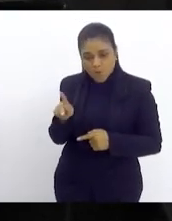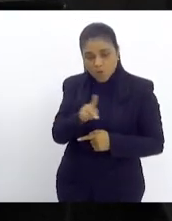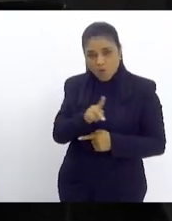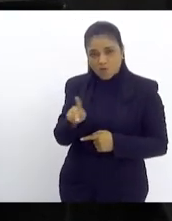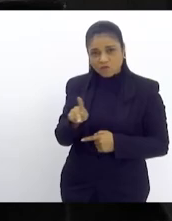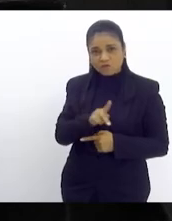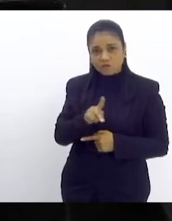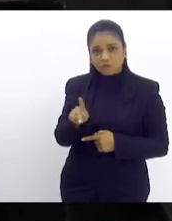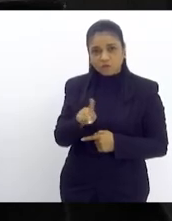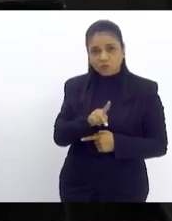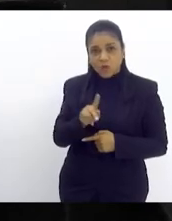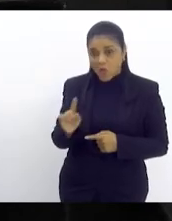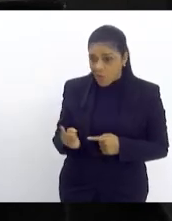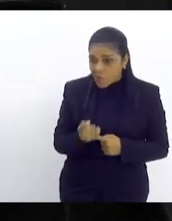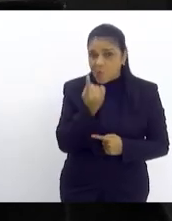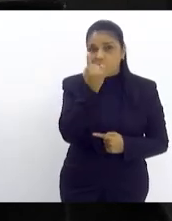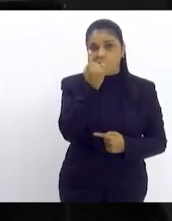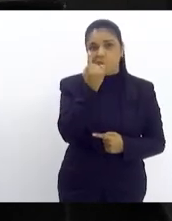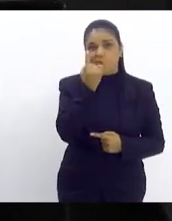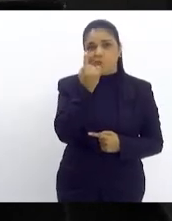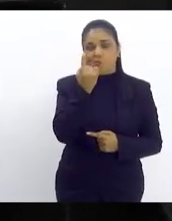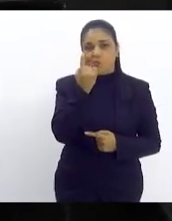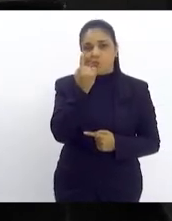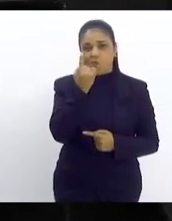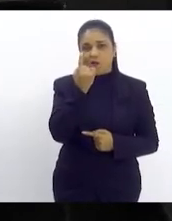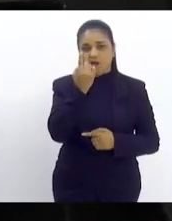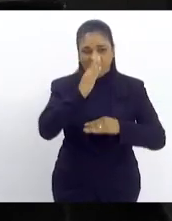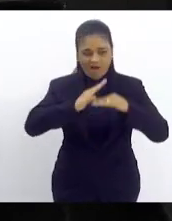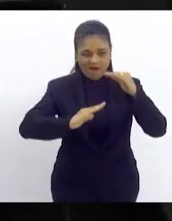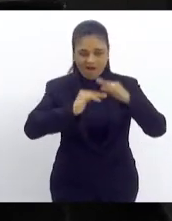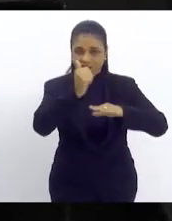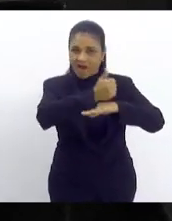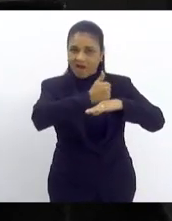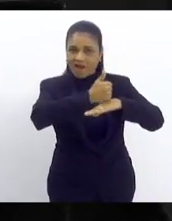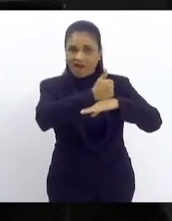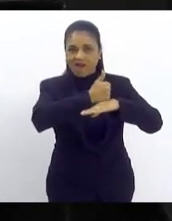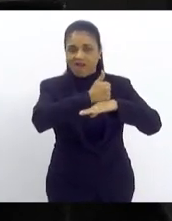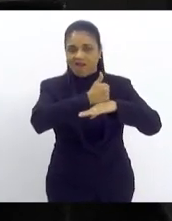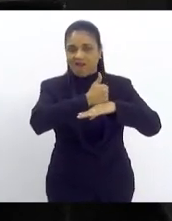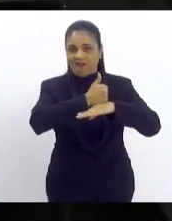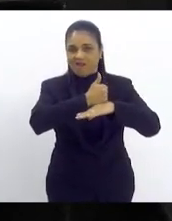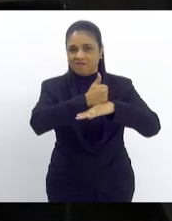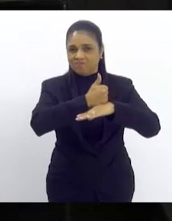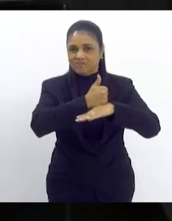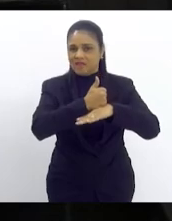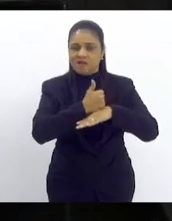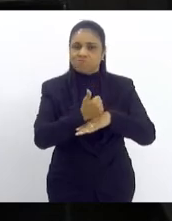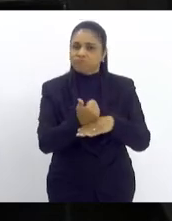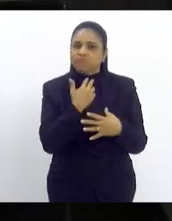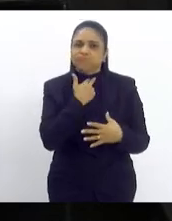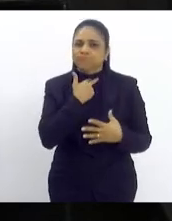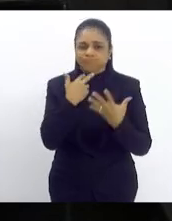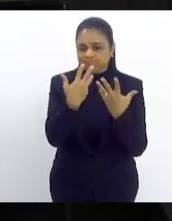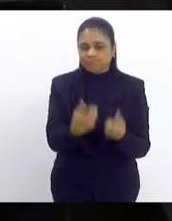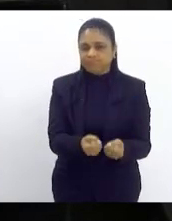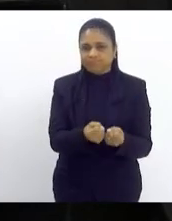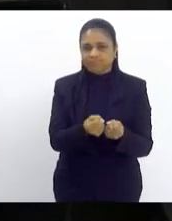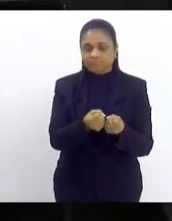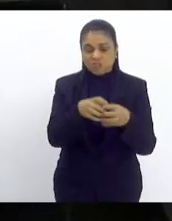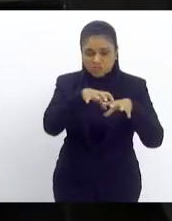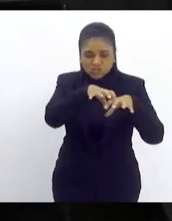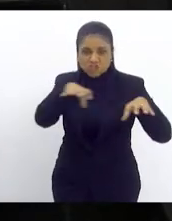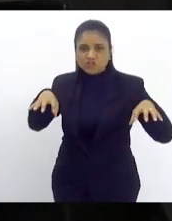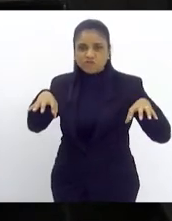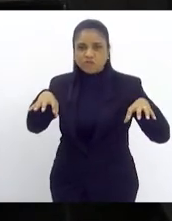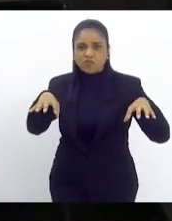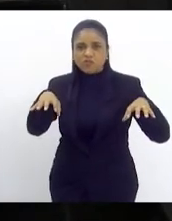é uno Não podemos aceitar dividir essa categoria E